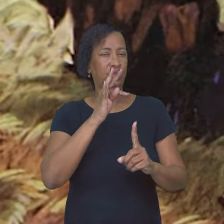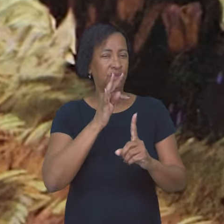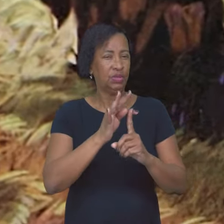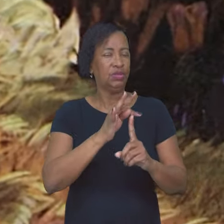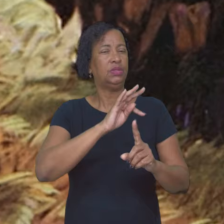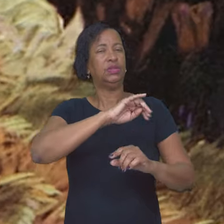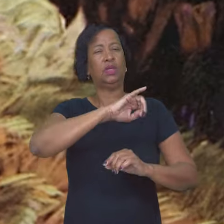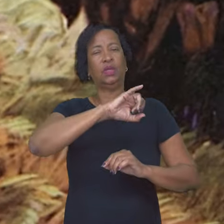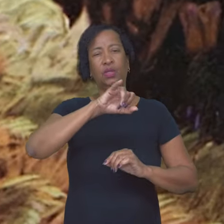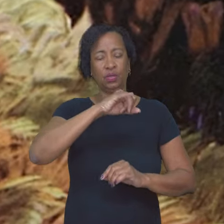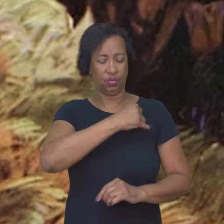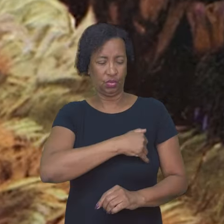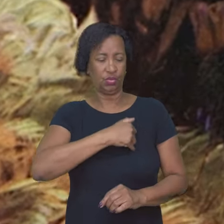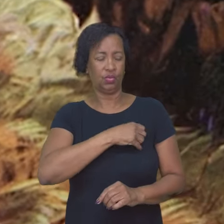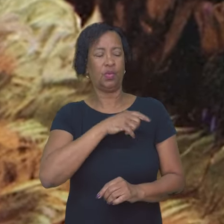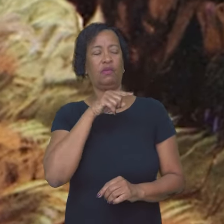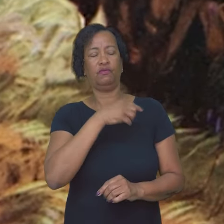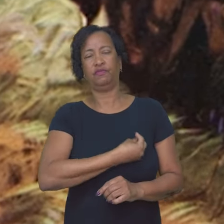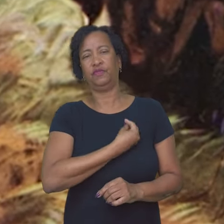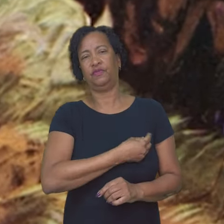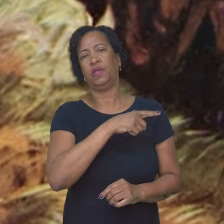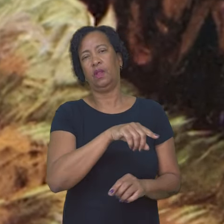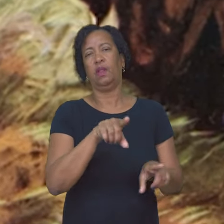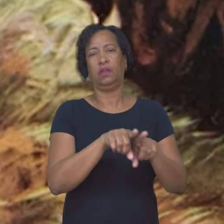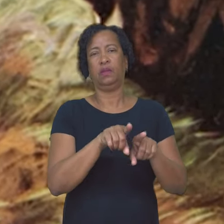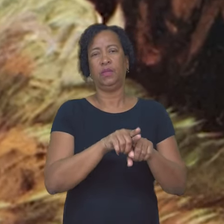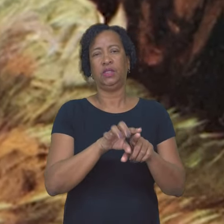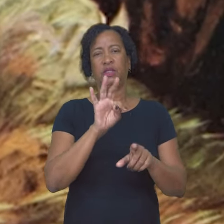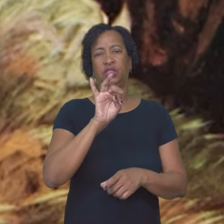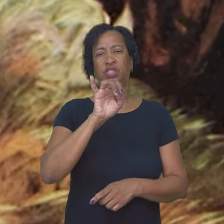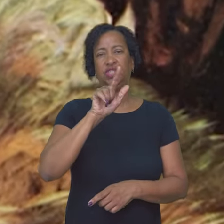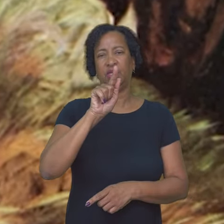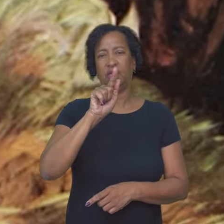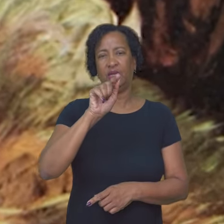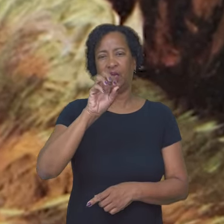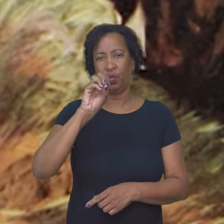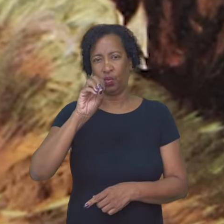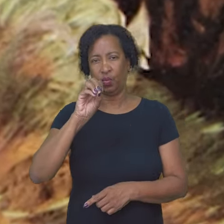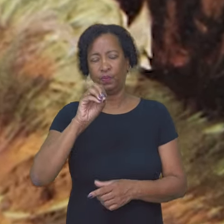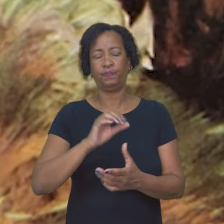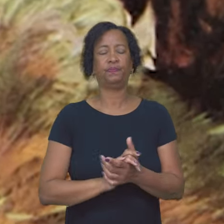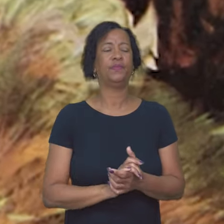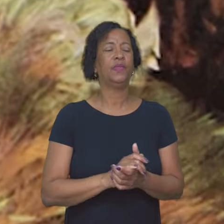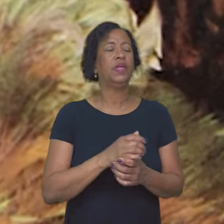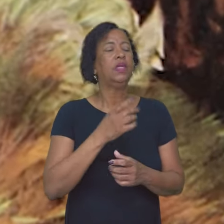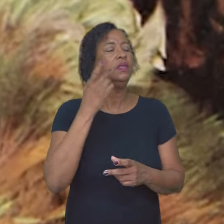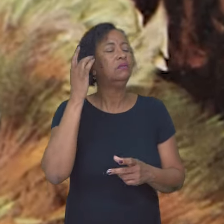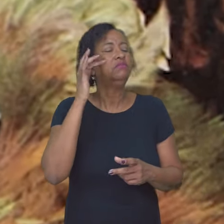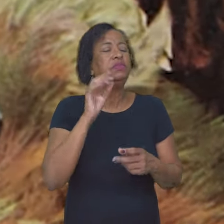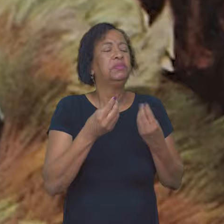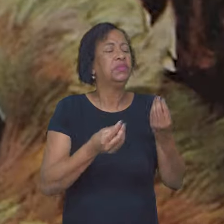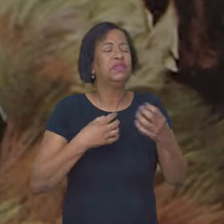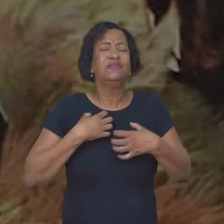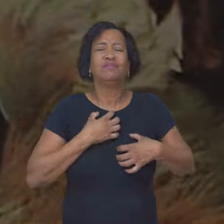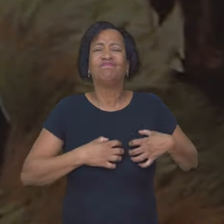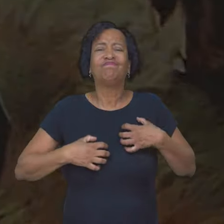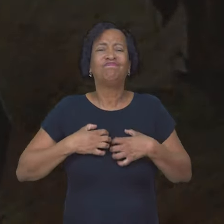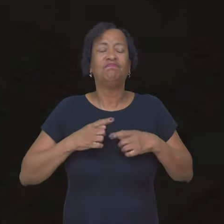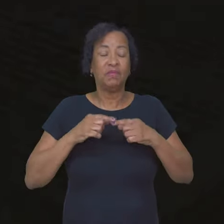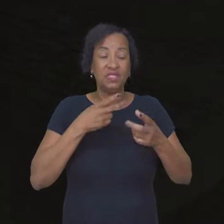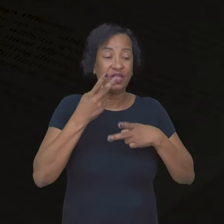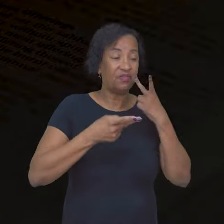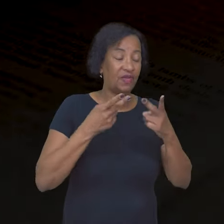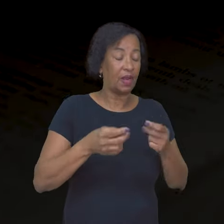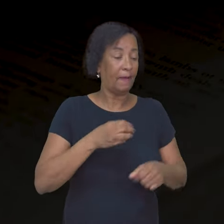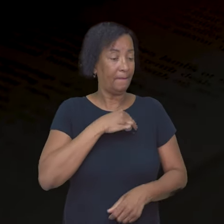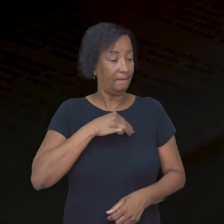totalmente transformado ele fica sem saber o que dizer a Bíblia registra ele não sabia o que dizer pois estava apavorado mesmo assim ele disse